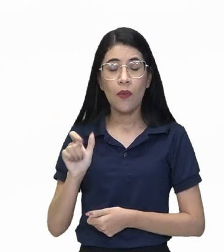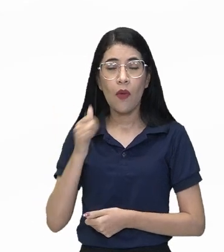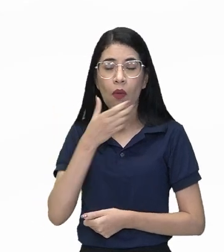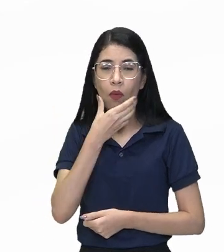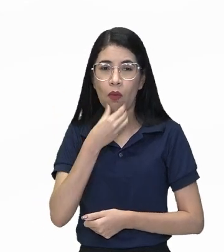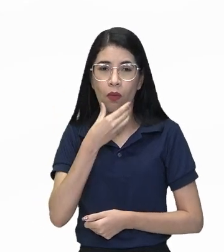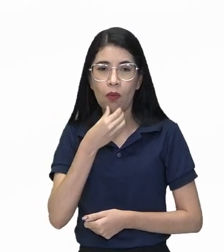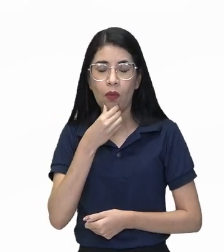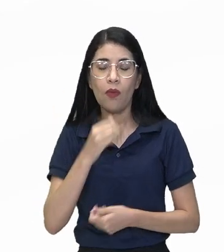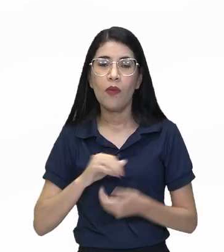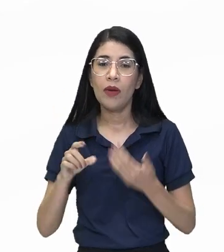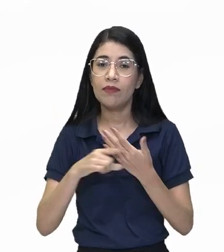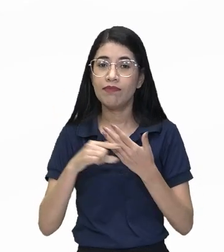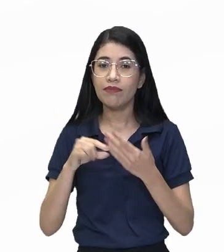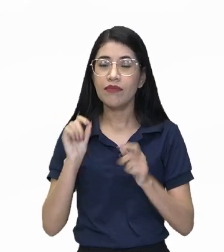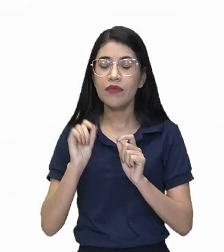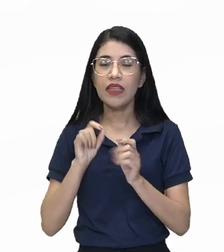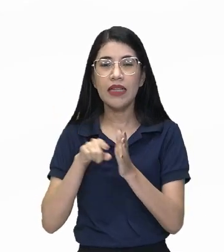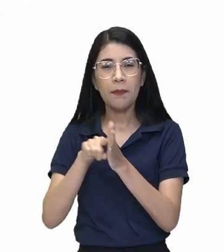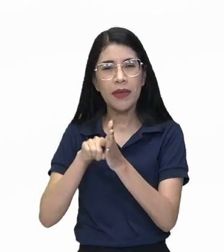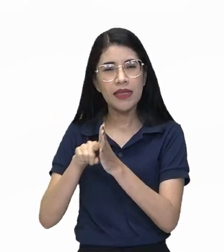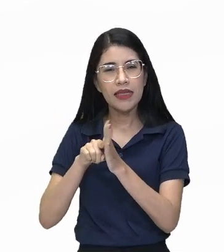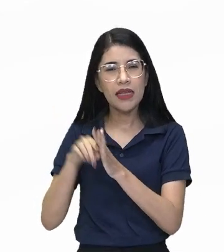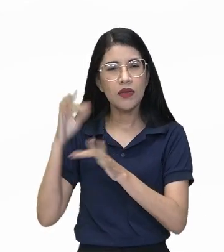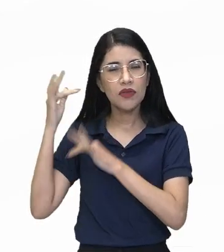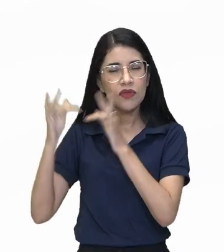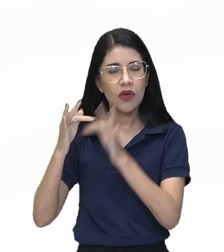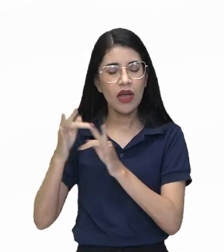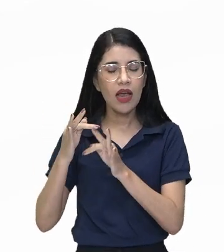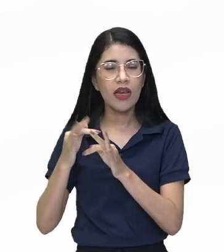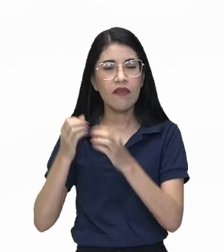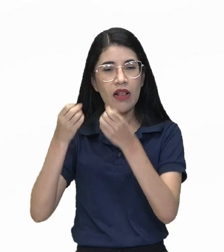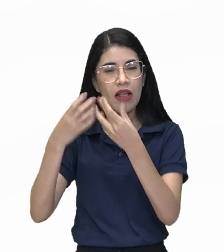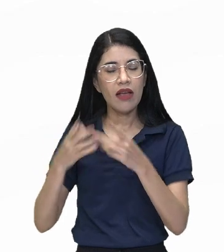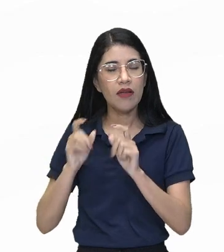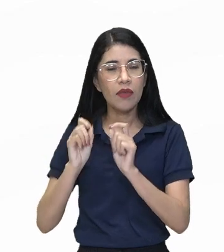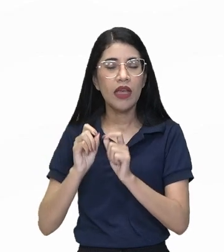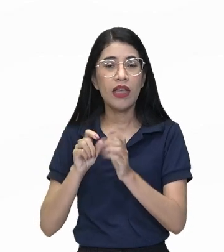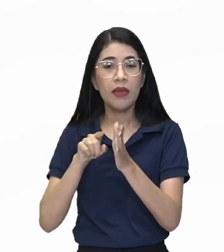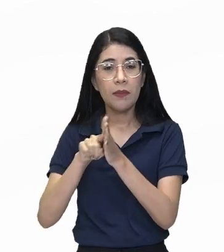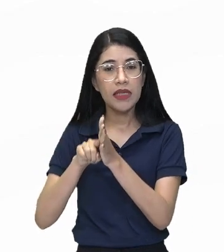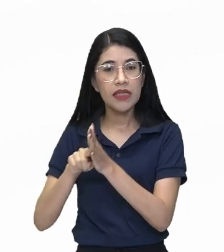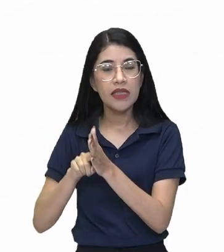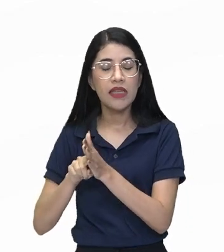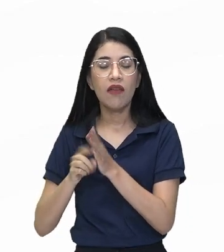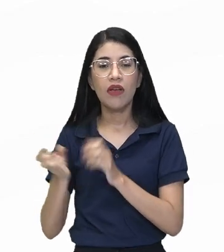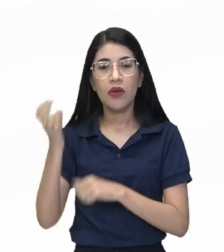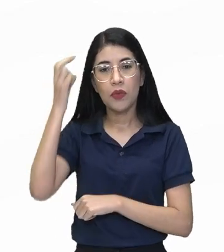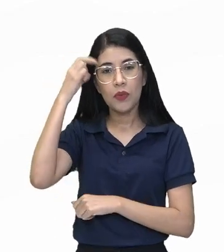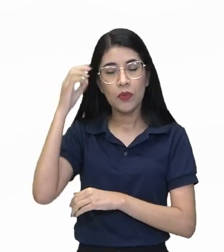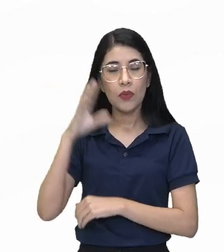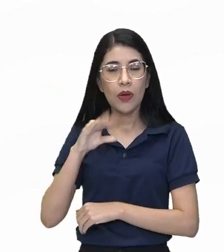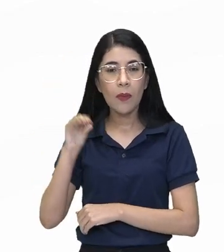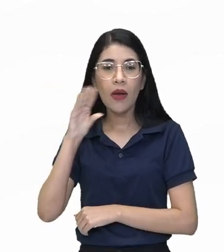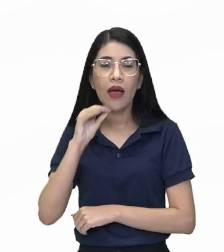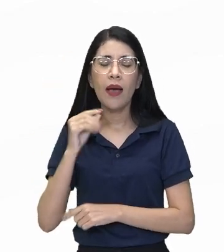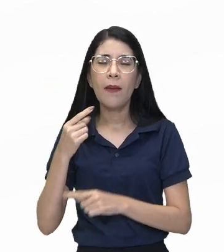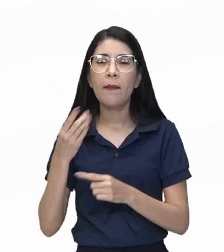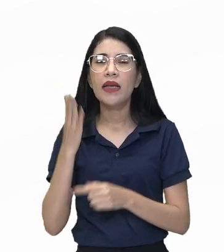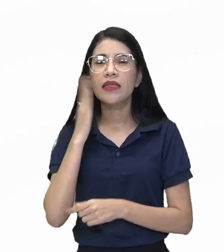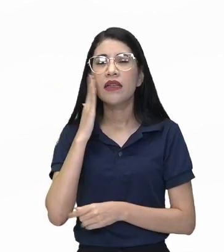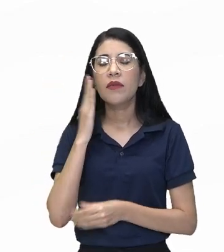Câmara Cascudo dizia que gostava de pesquisar sobre a cultura oral brasileira para saber das histórias